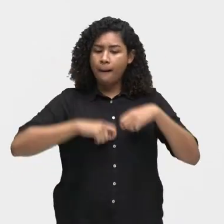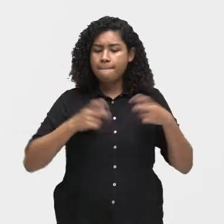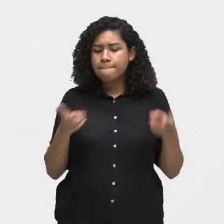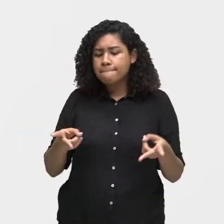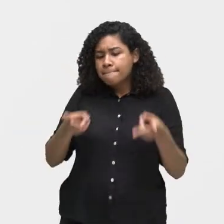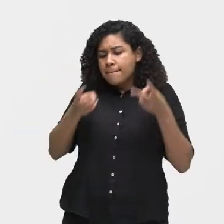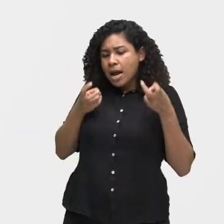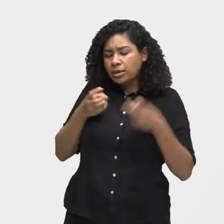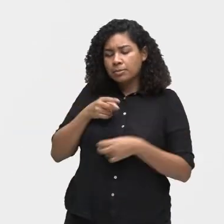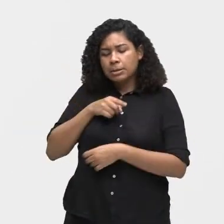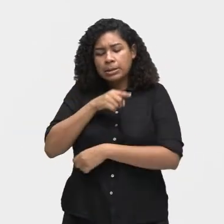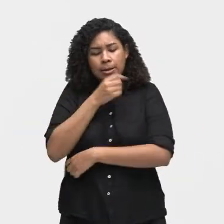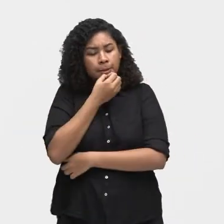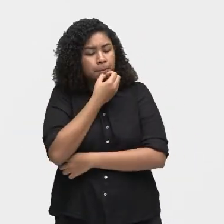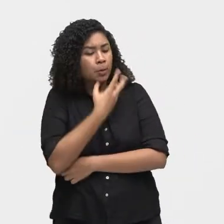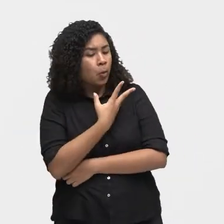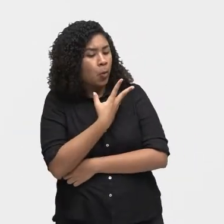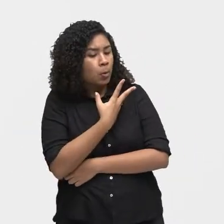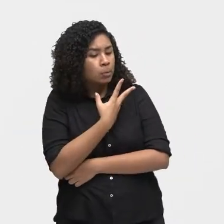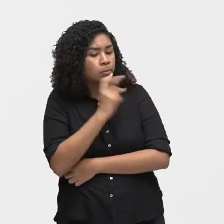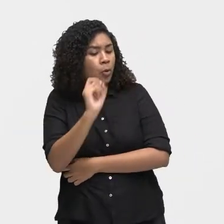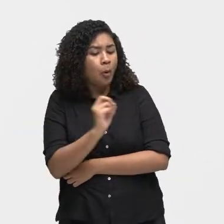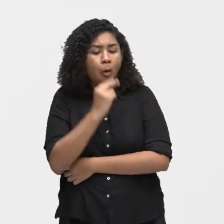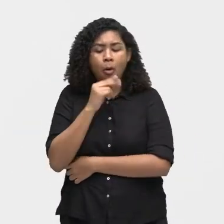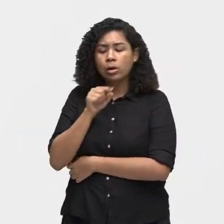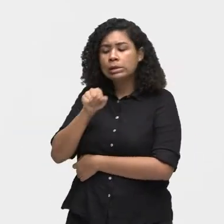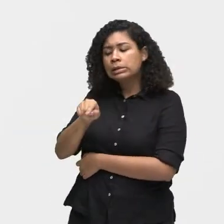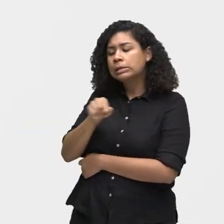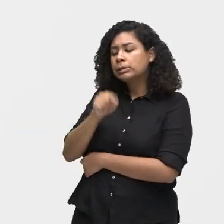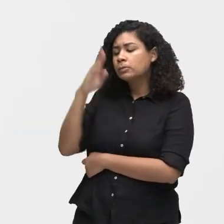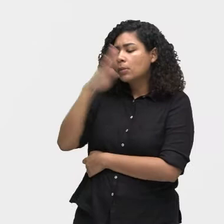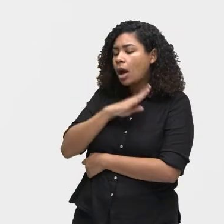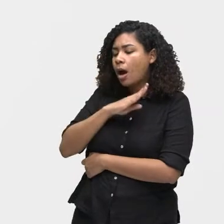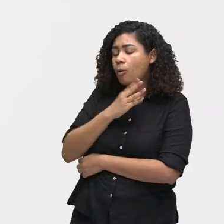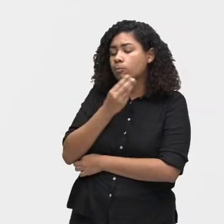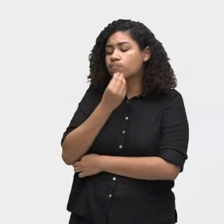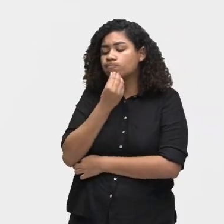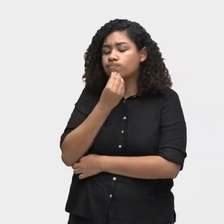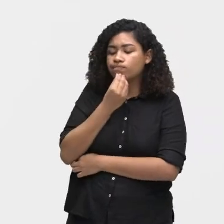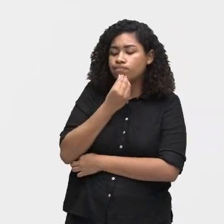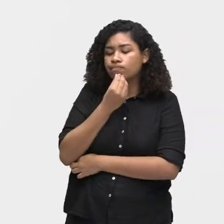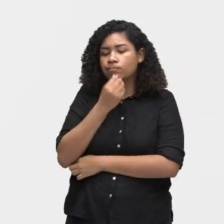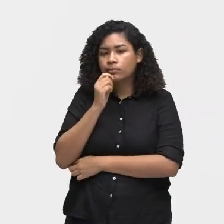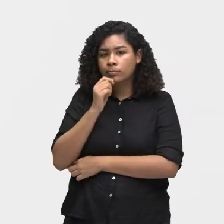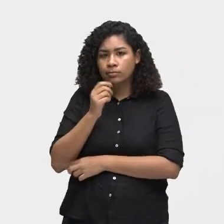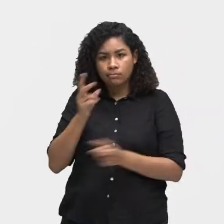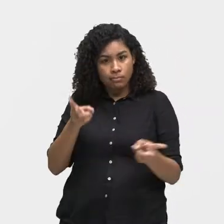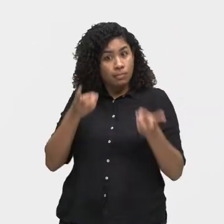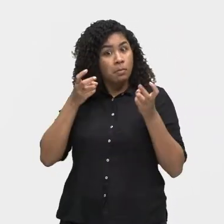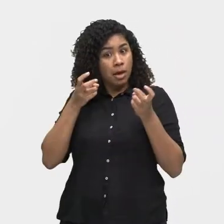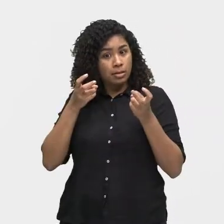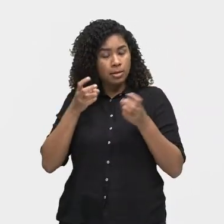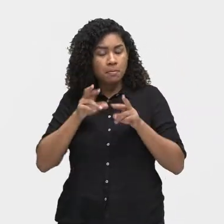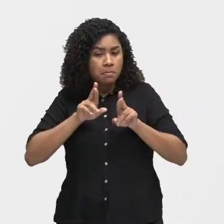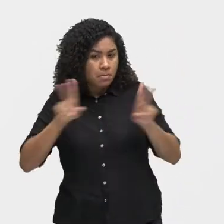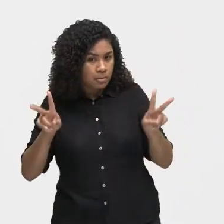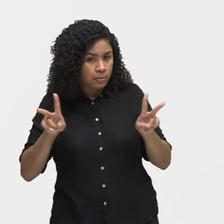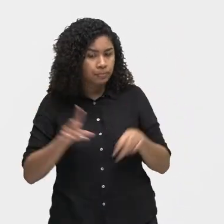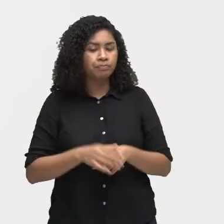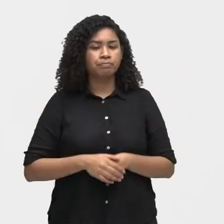que é bom, aquilo que é mal. É também distinguir aquilo que é